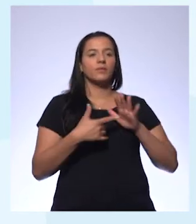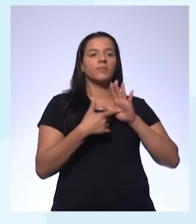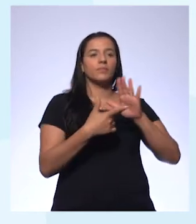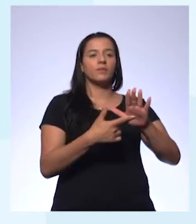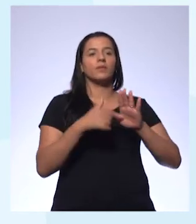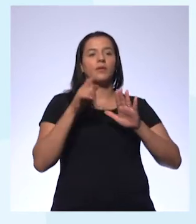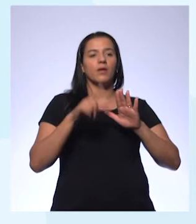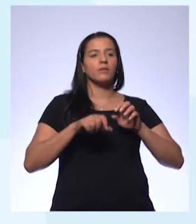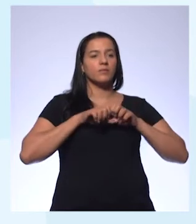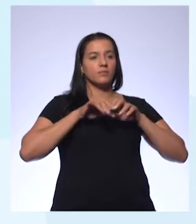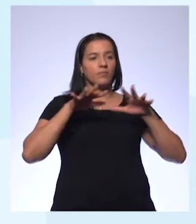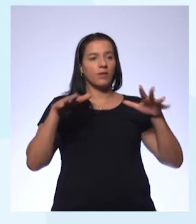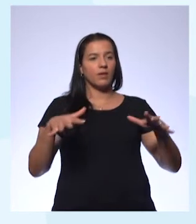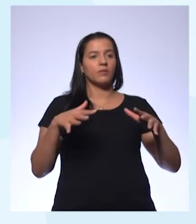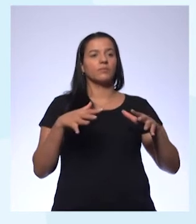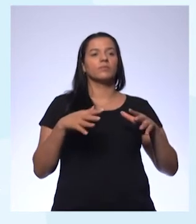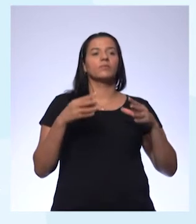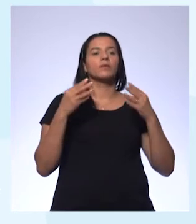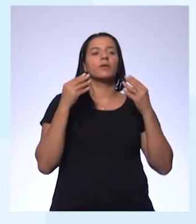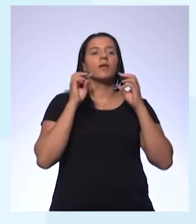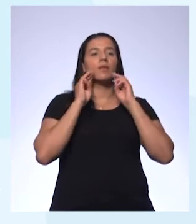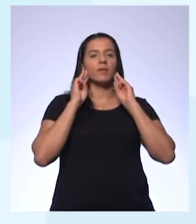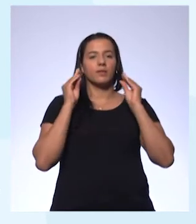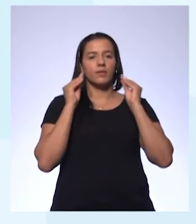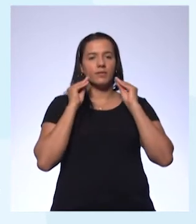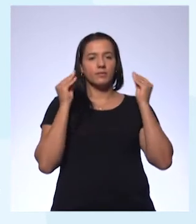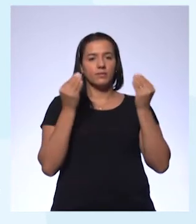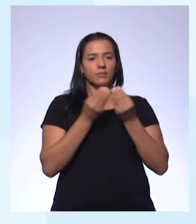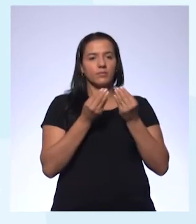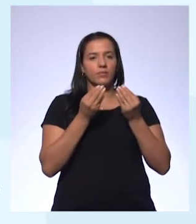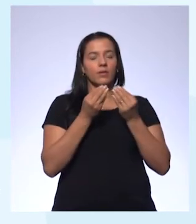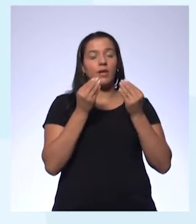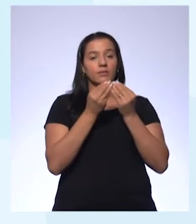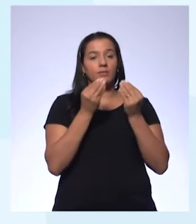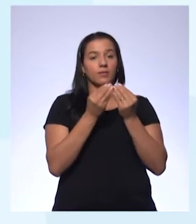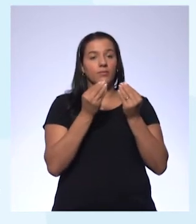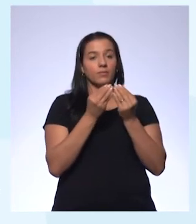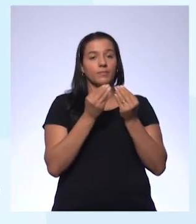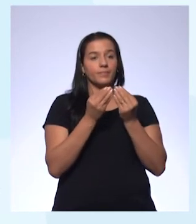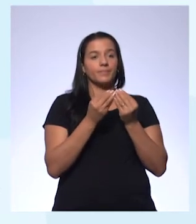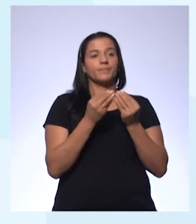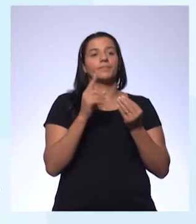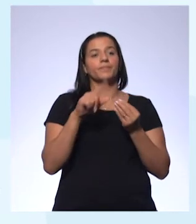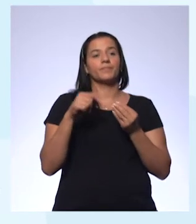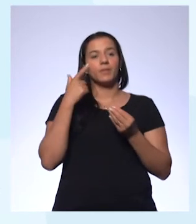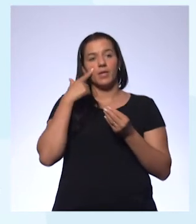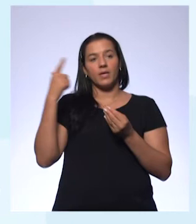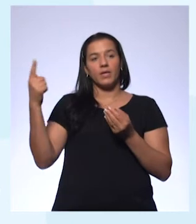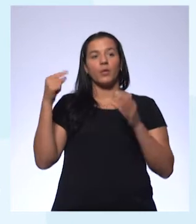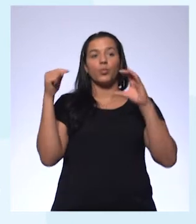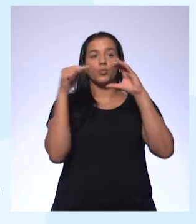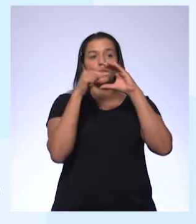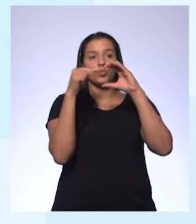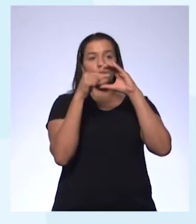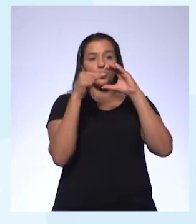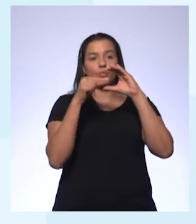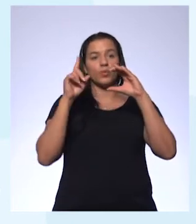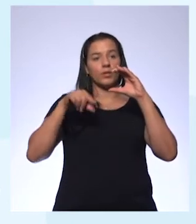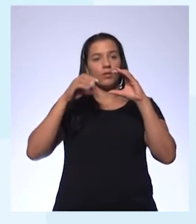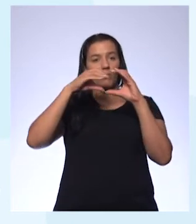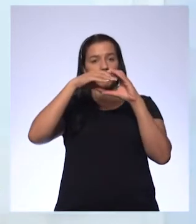genético espalhado na célula. Já a eucarionte, olha só, ela tem um núcleozinho que é essa coisa amarelinha aí, tá